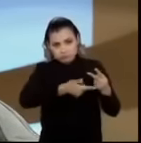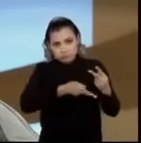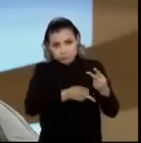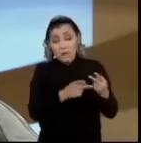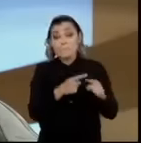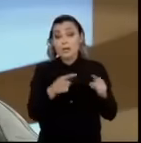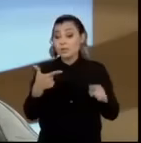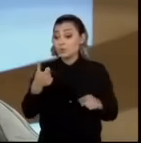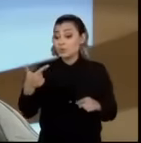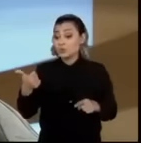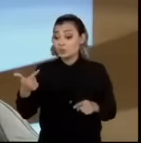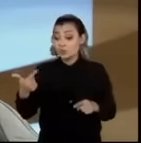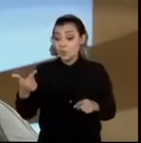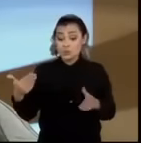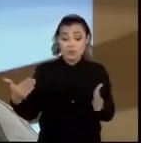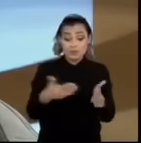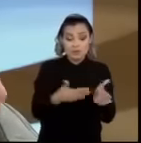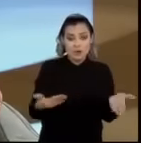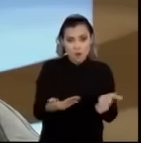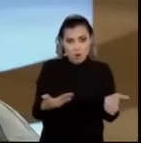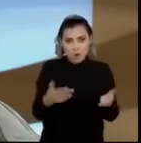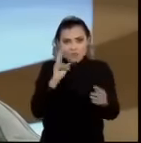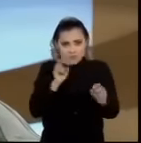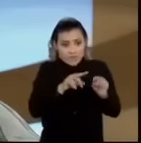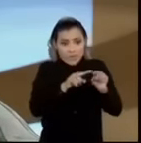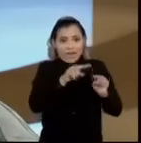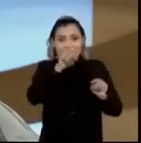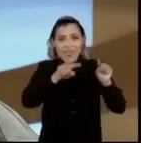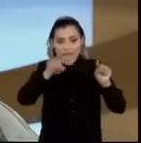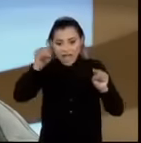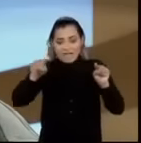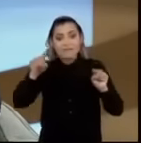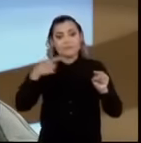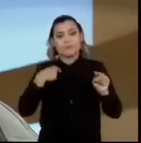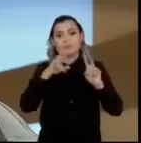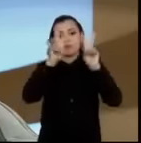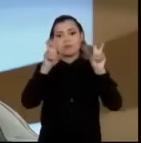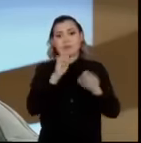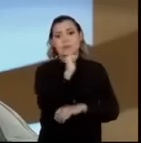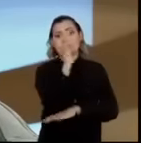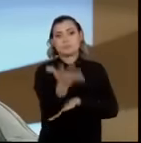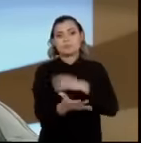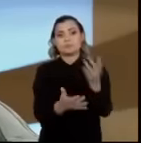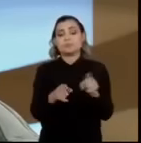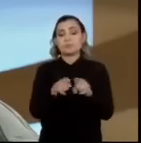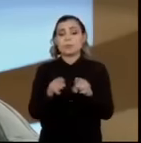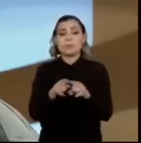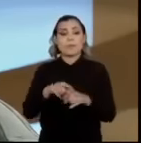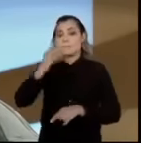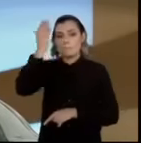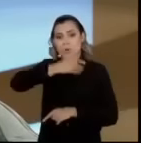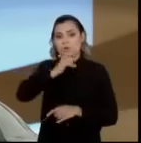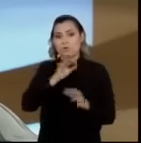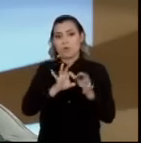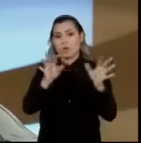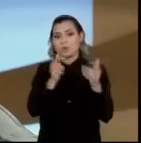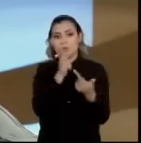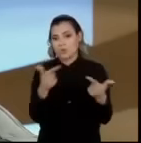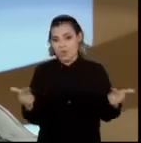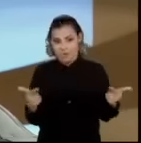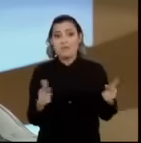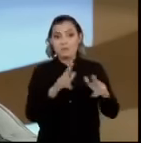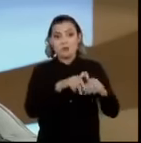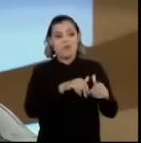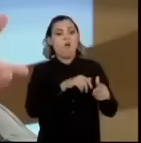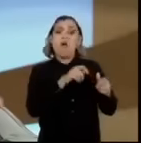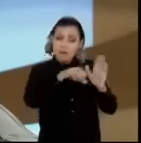2012 para cá, olhando o gráfico, sobre a questão do desmatamento, de atividades ilegais e tudo mais. E a defesa que eu tenho feito